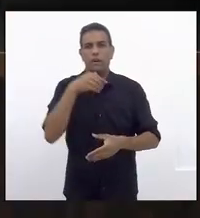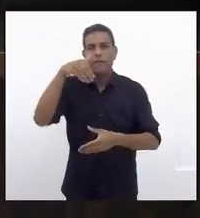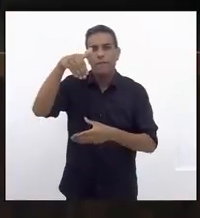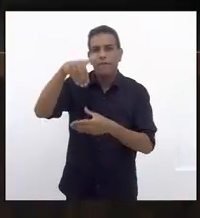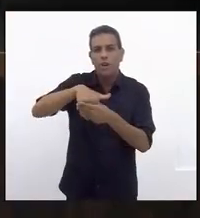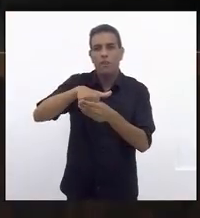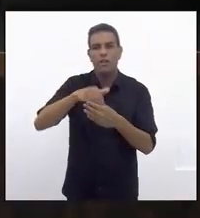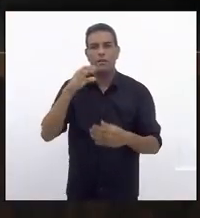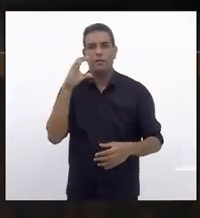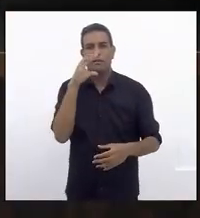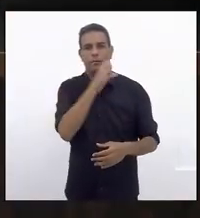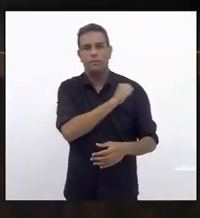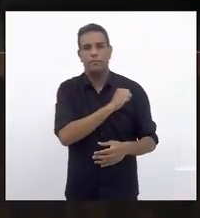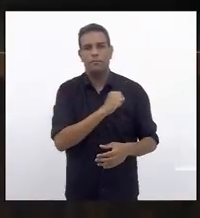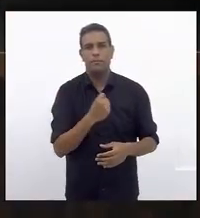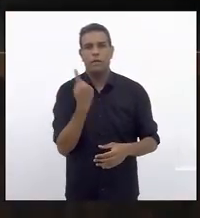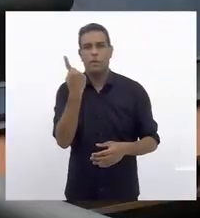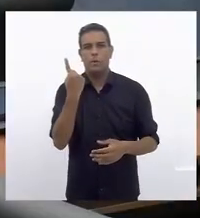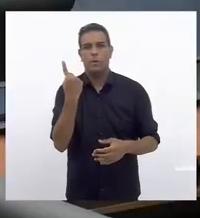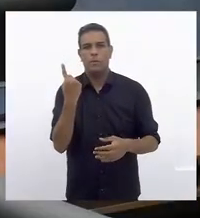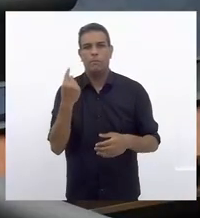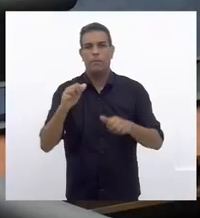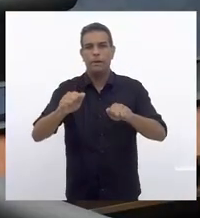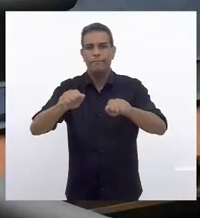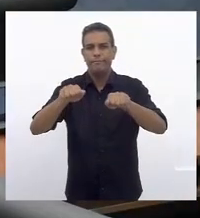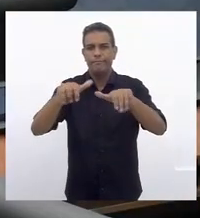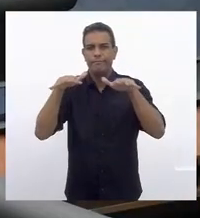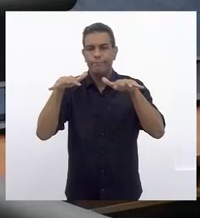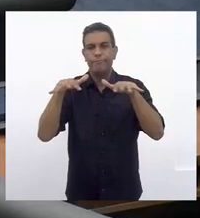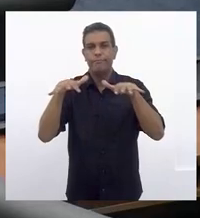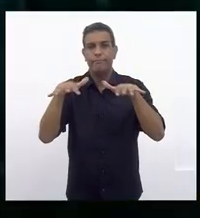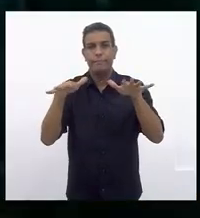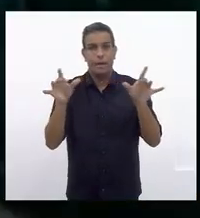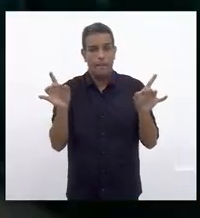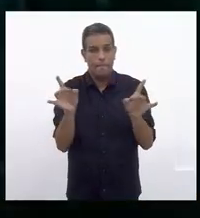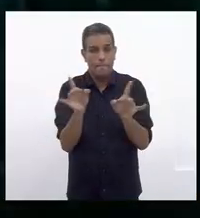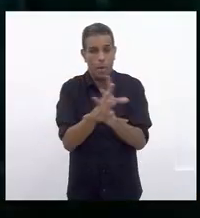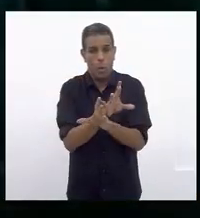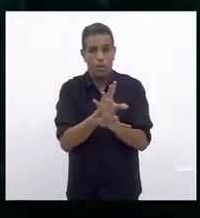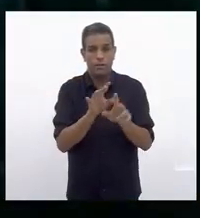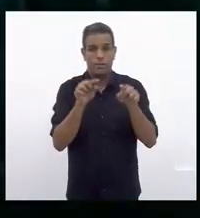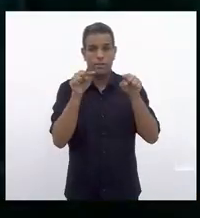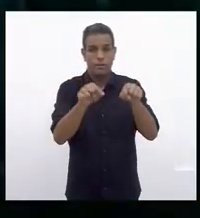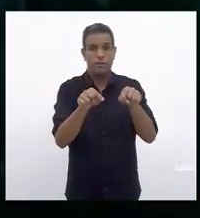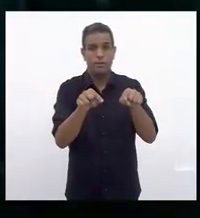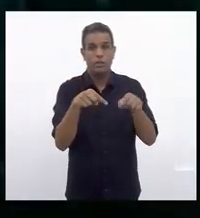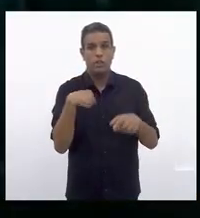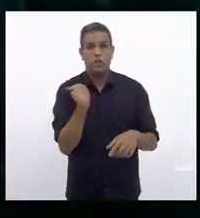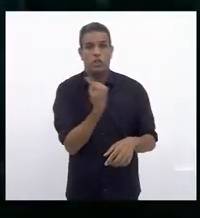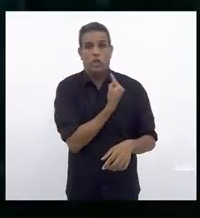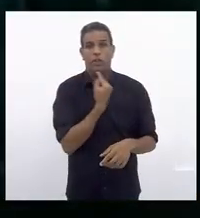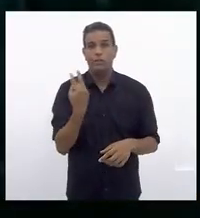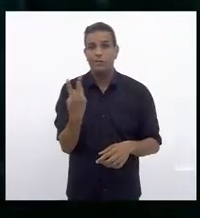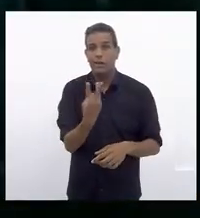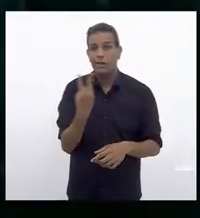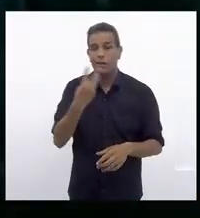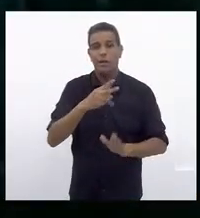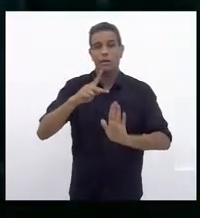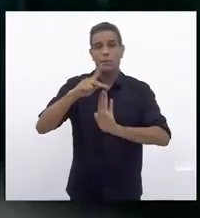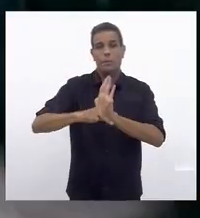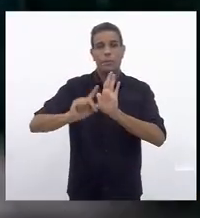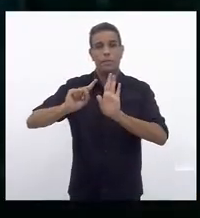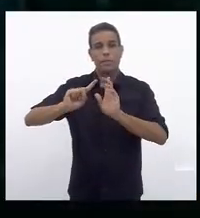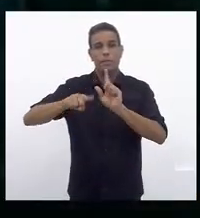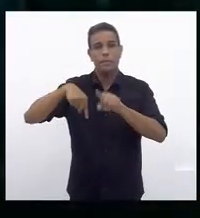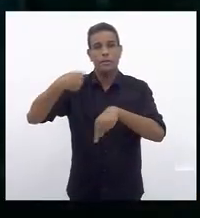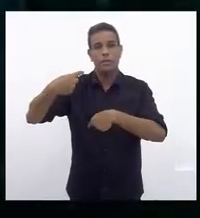Ouvir. Tem mais uma. Não, mas eu estou dizendo para acabar essa sessão, só tem mais três. Eles podiam discutir depois